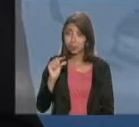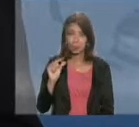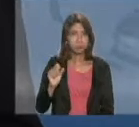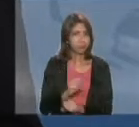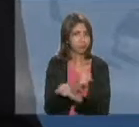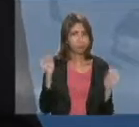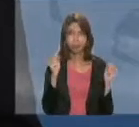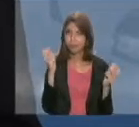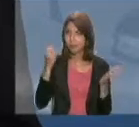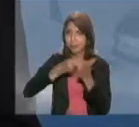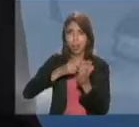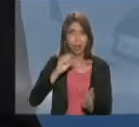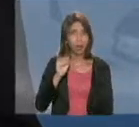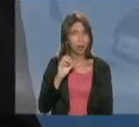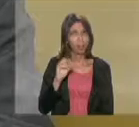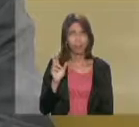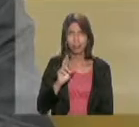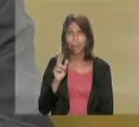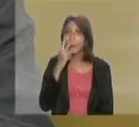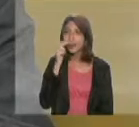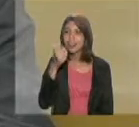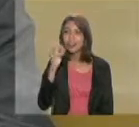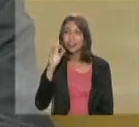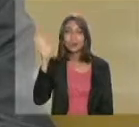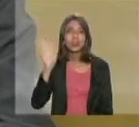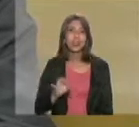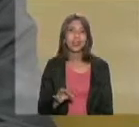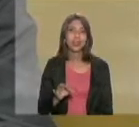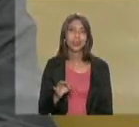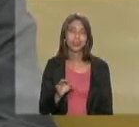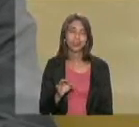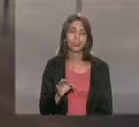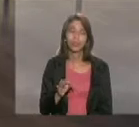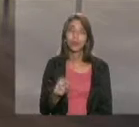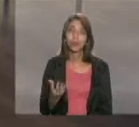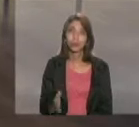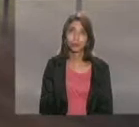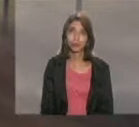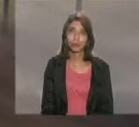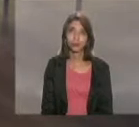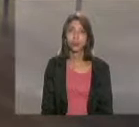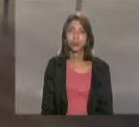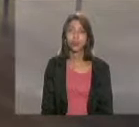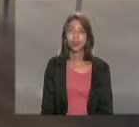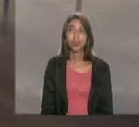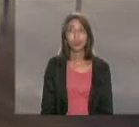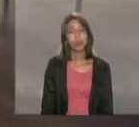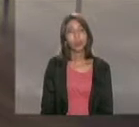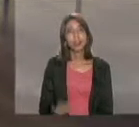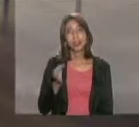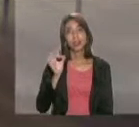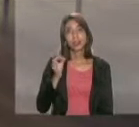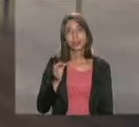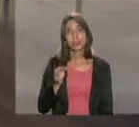80 por ingresso. De jeito nenhum. É 10% do valor, mais ou menos, do salário mínimo. E aí, deputado?